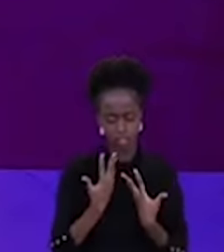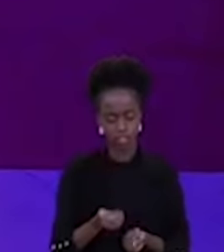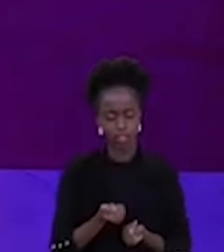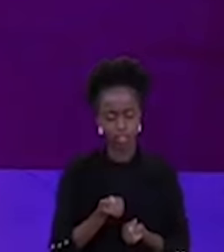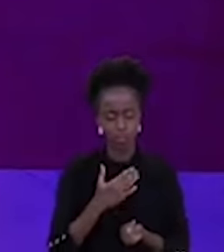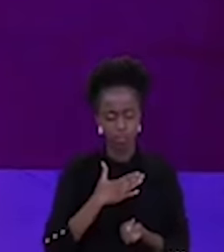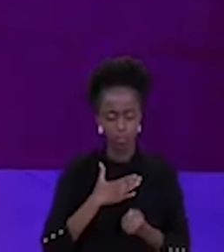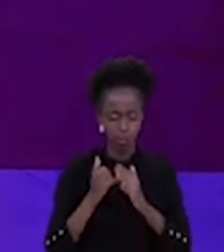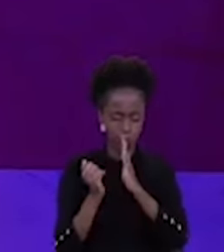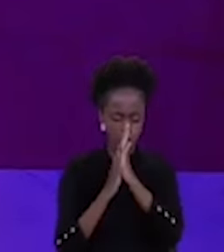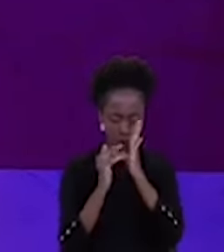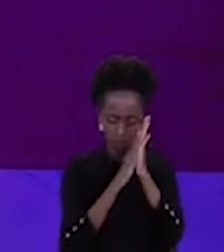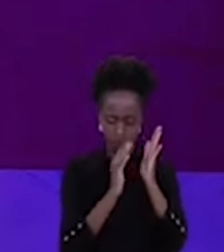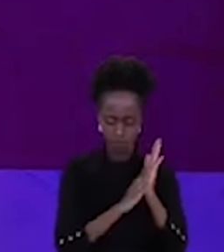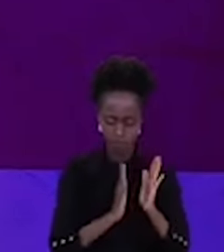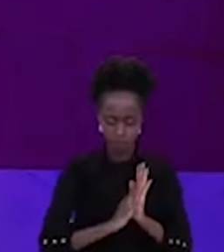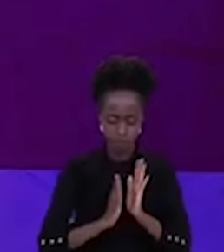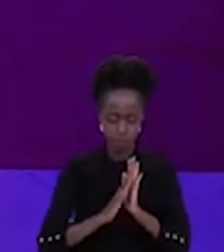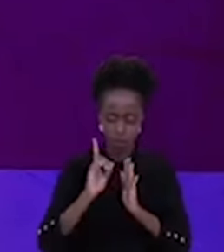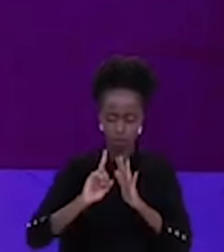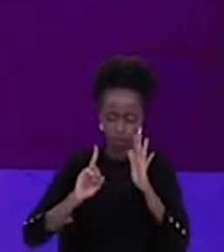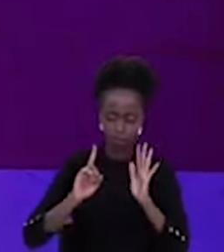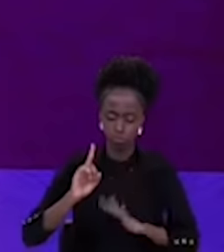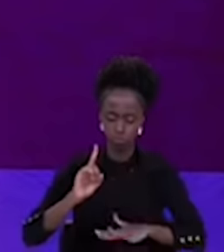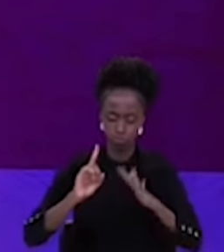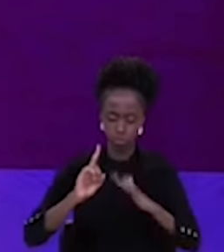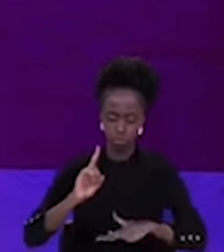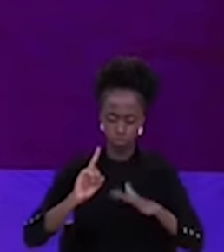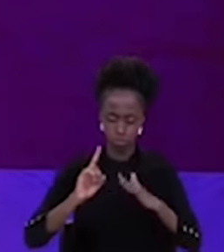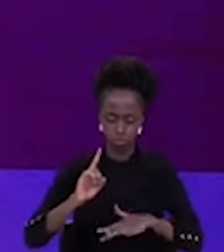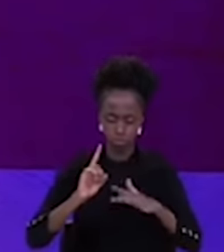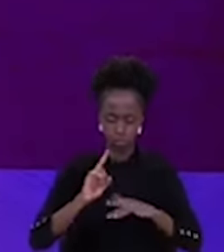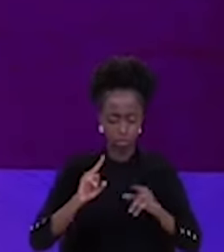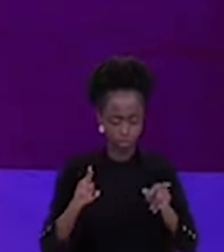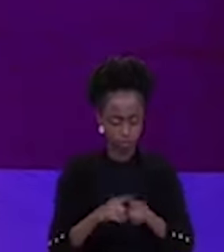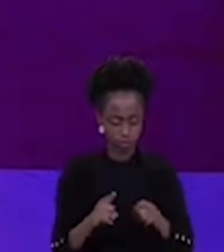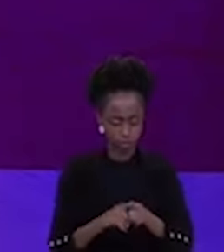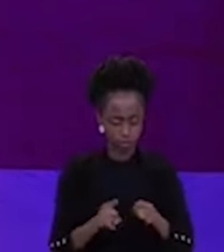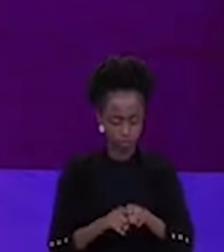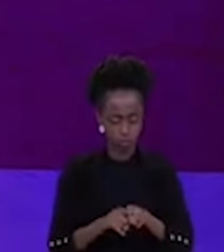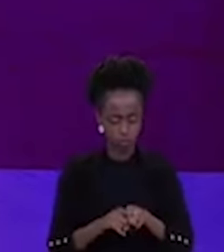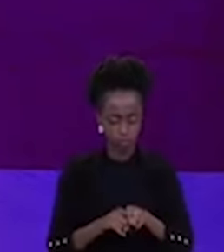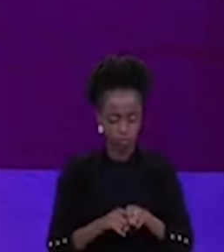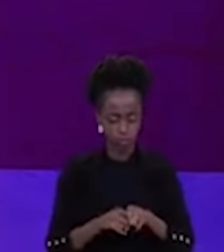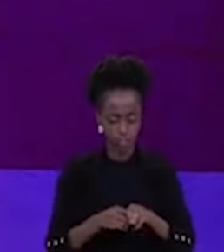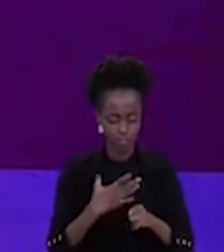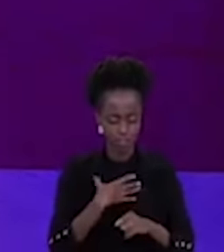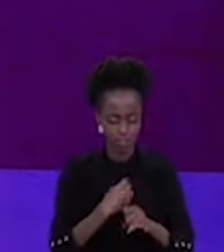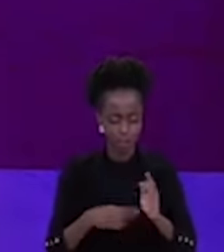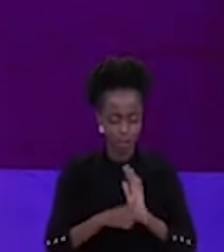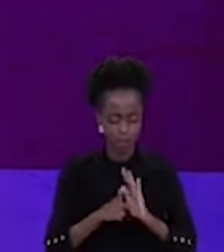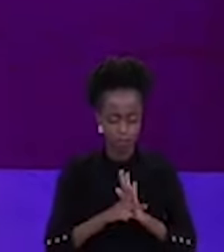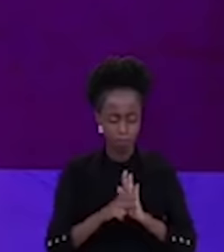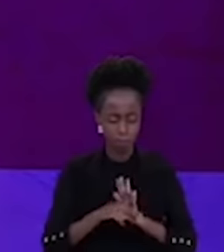o louvor, receba agora a adoração da tua igreja, dos teus servos, dos teus filhos em todo